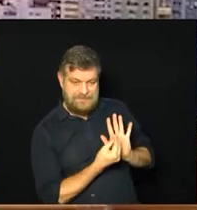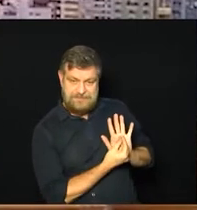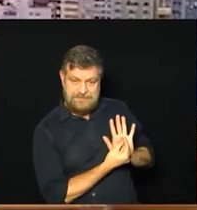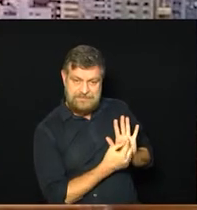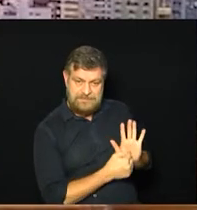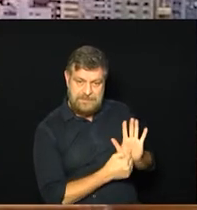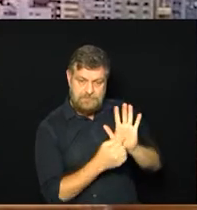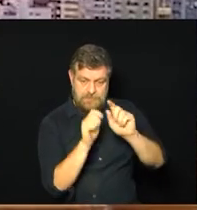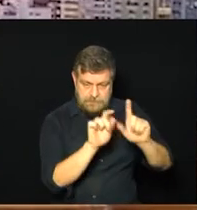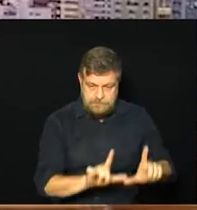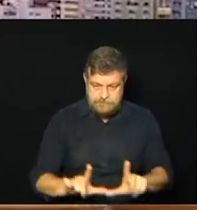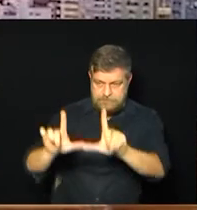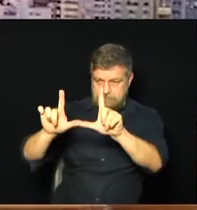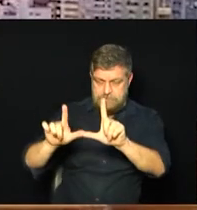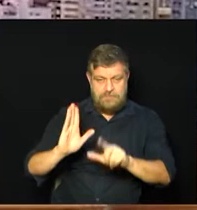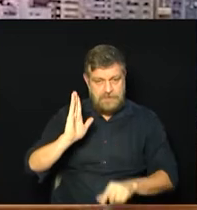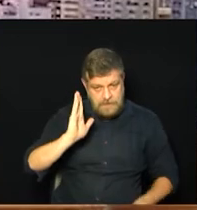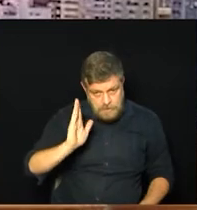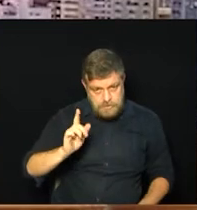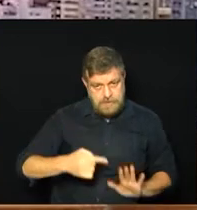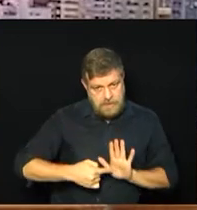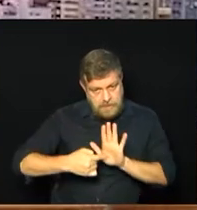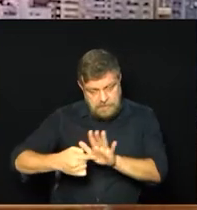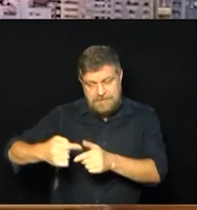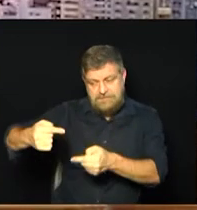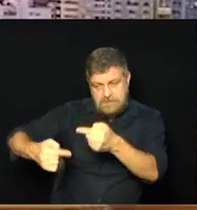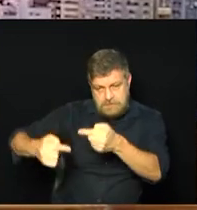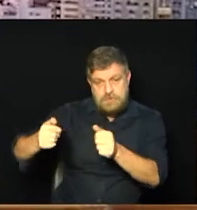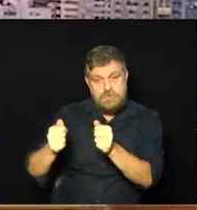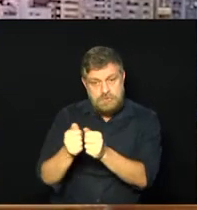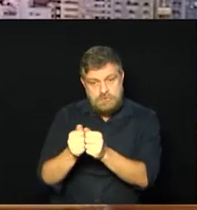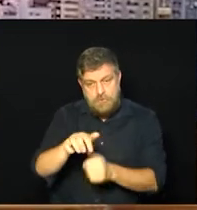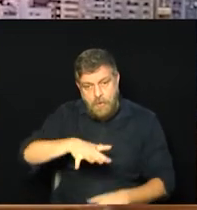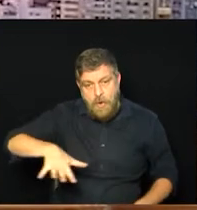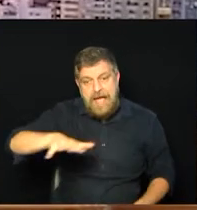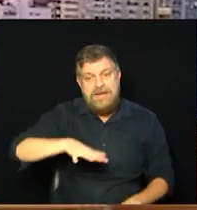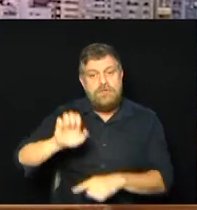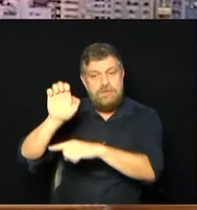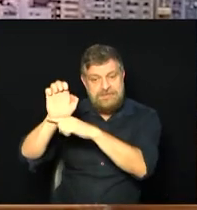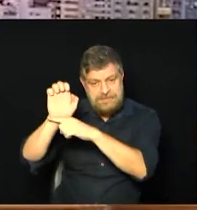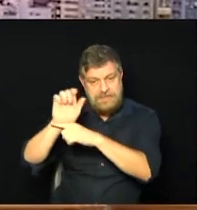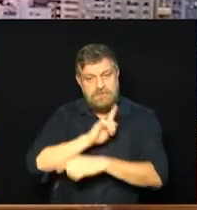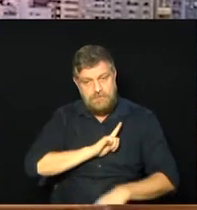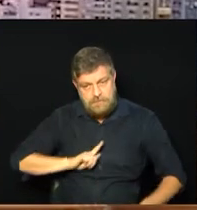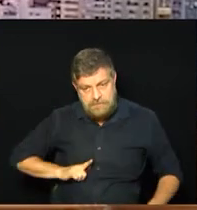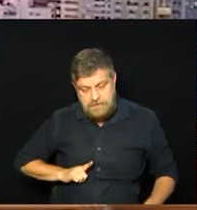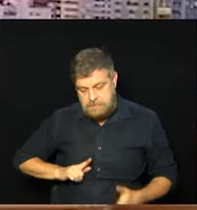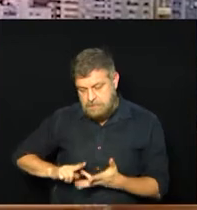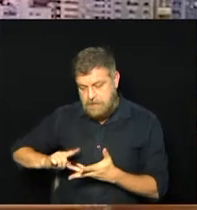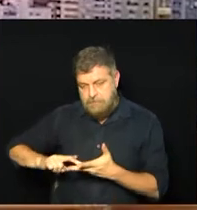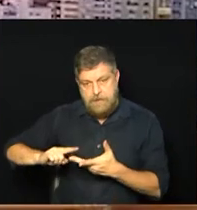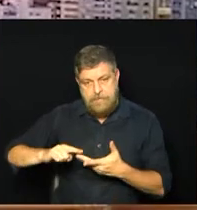apresentaram e que já foi previamente colocado em discussão também com os órgãos do governo do estado e outros órgãos